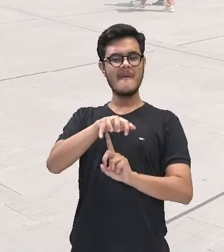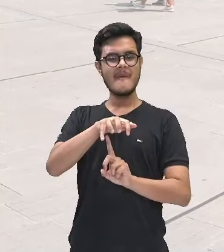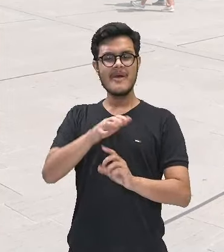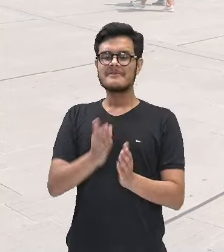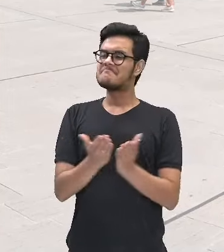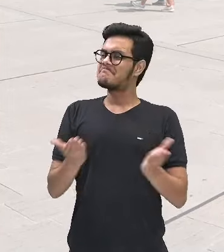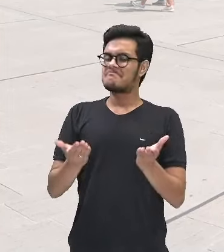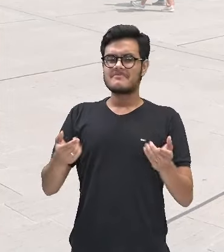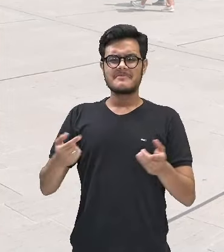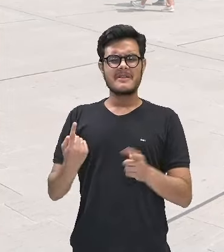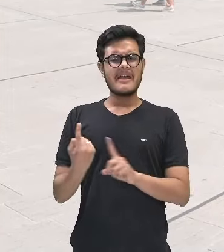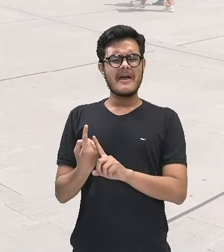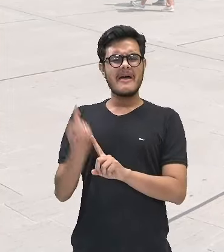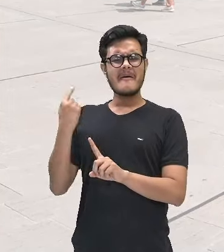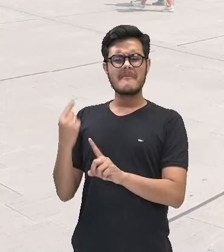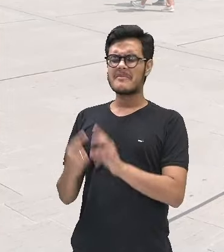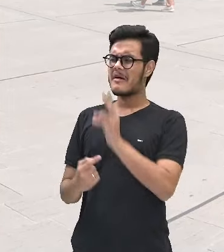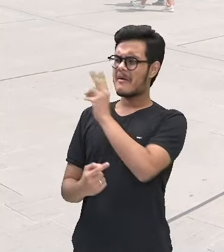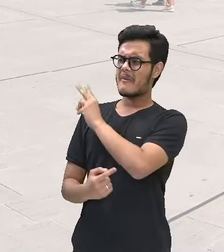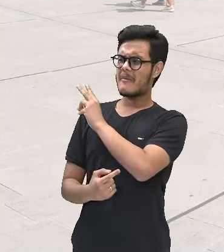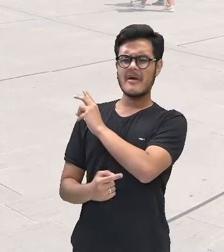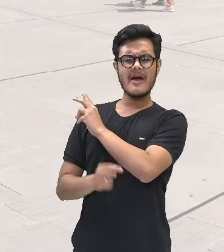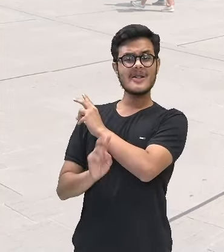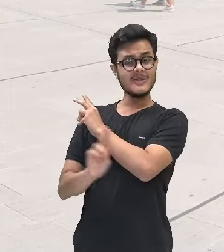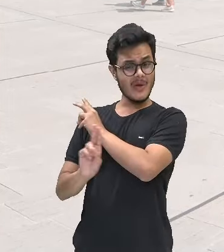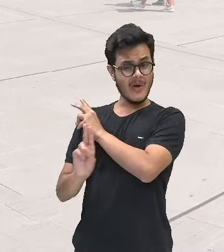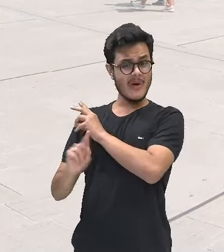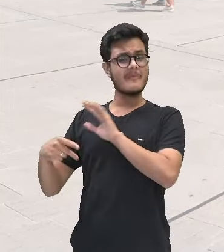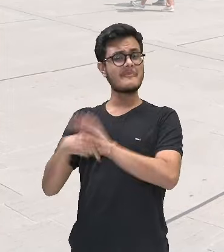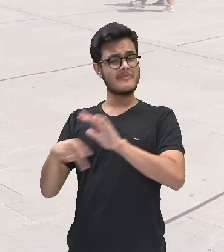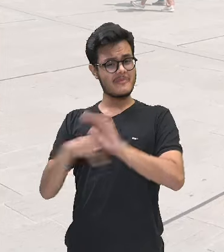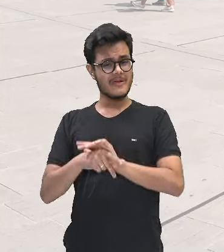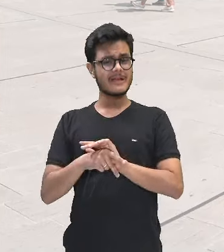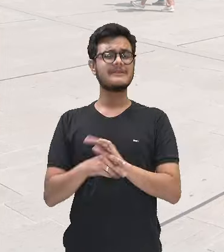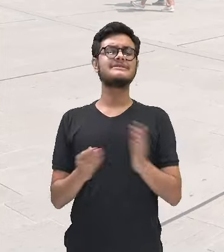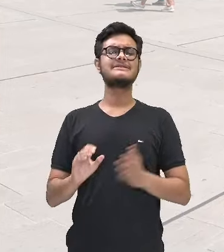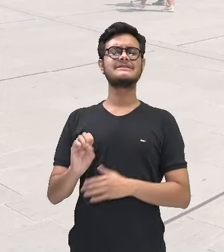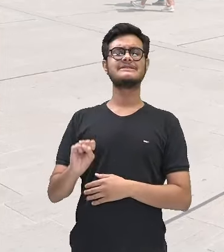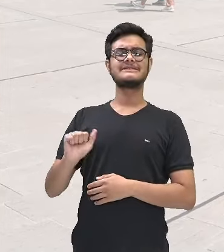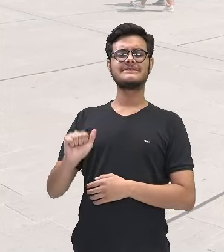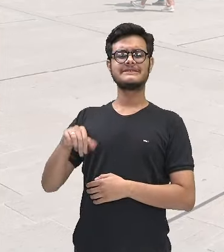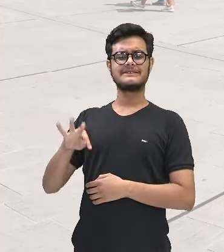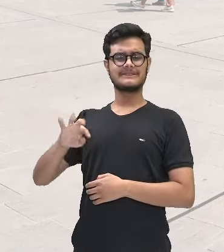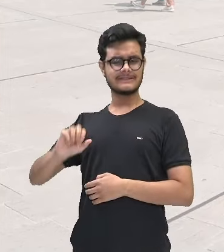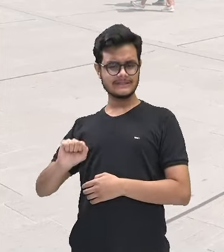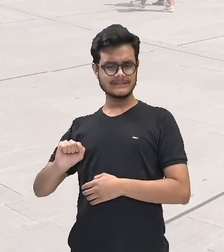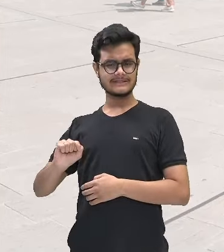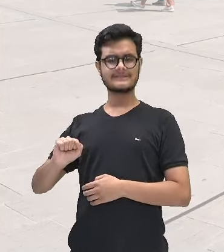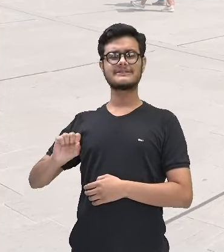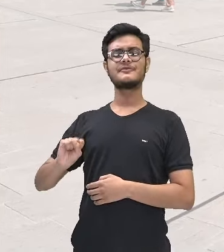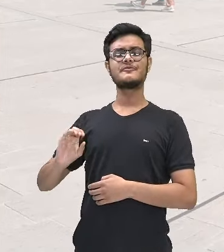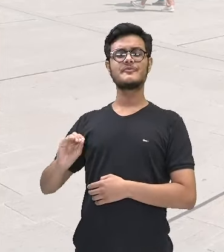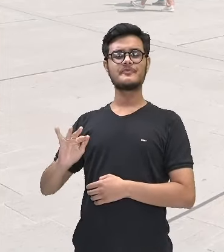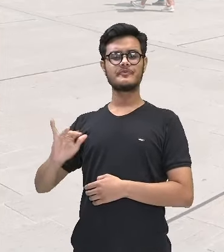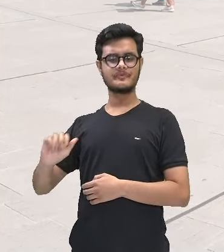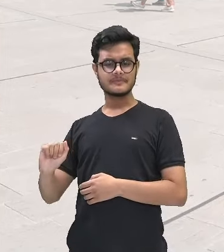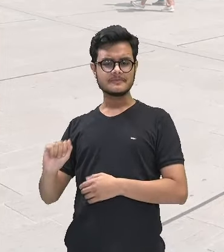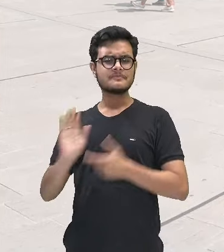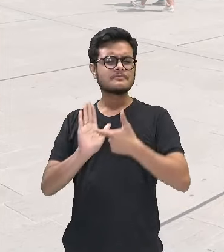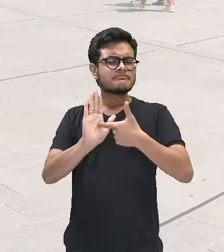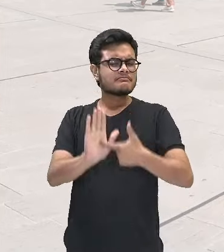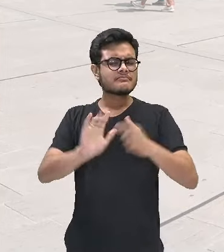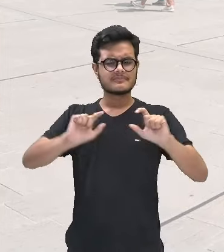atrás, eu tenho uma catedral com o mesmo nome, Santa Sofia de Novella. Essa representação que eu trouxe para